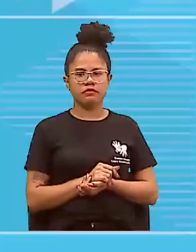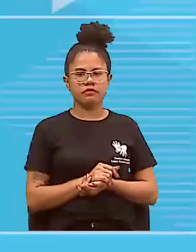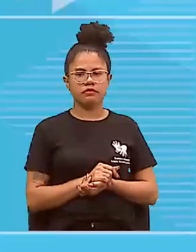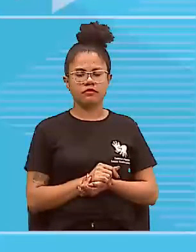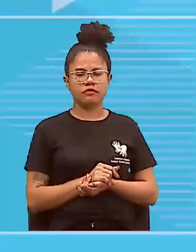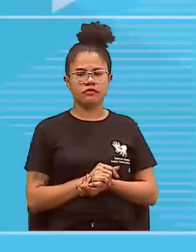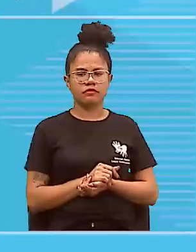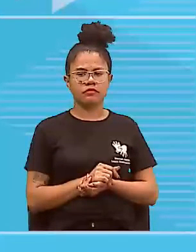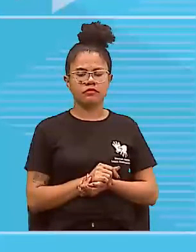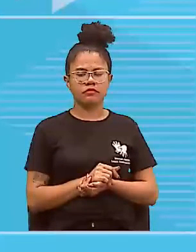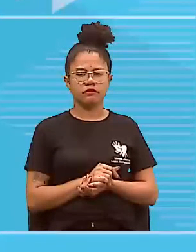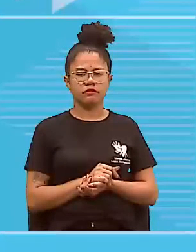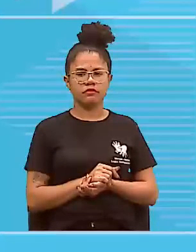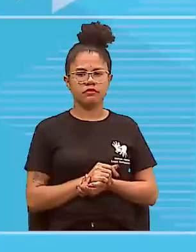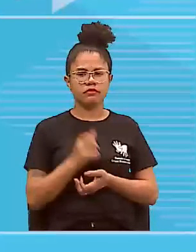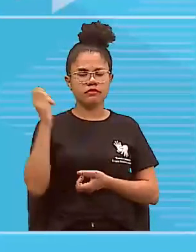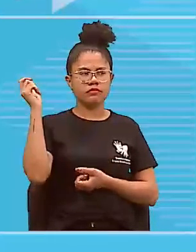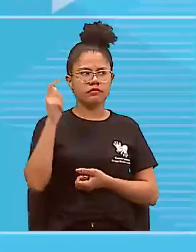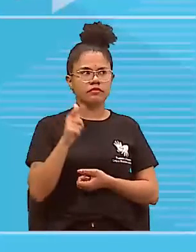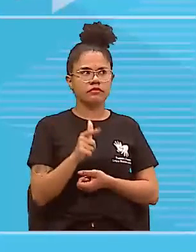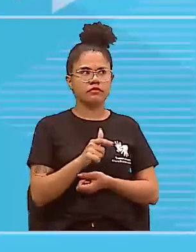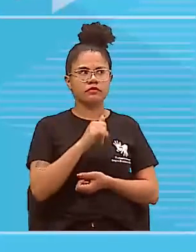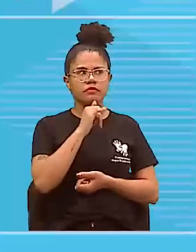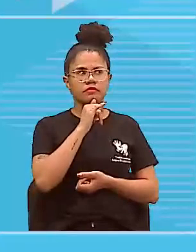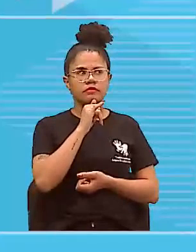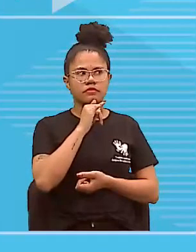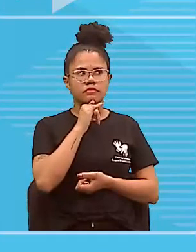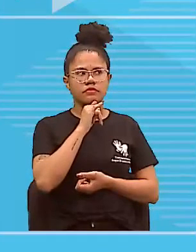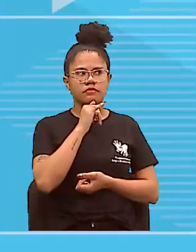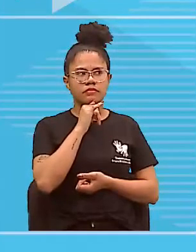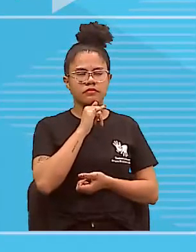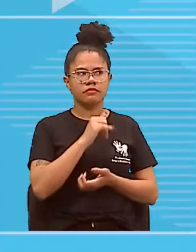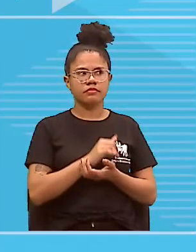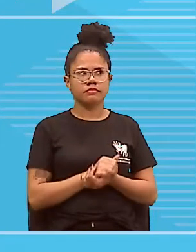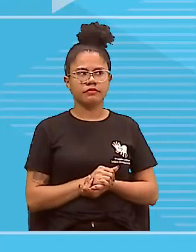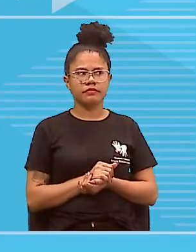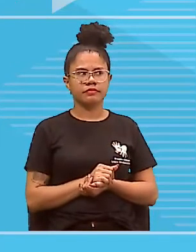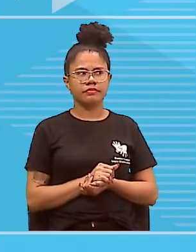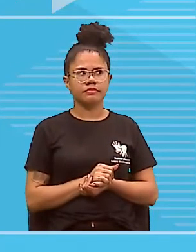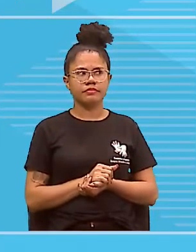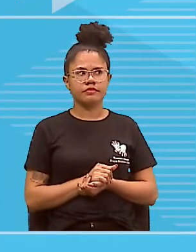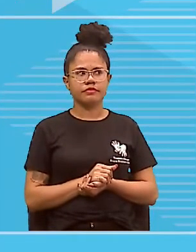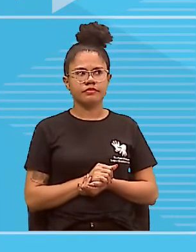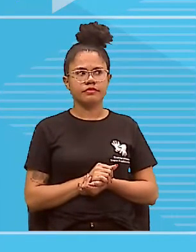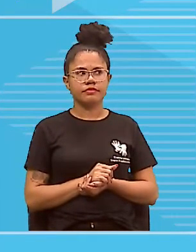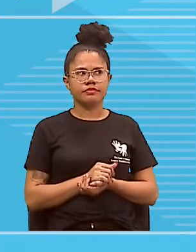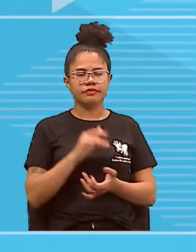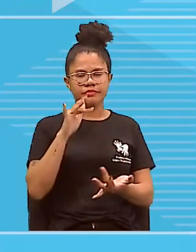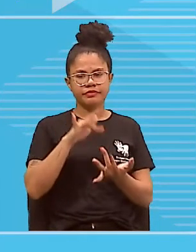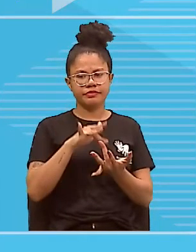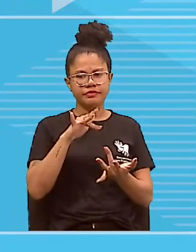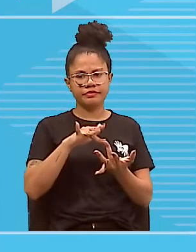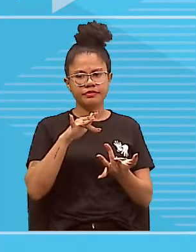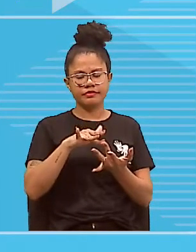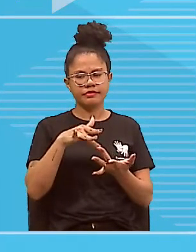por exemplo ela vai incidir na película do óleo